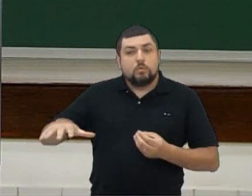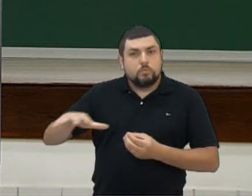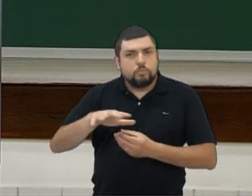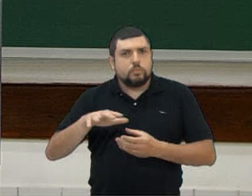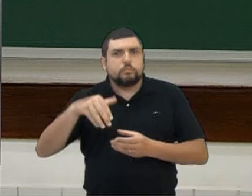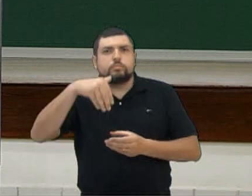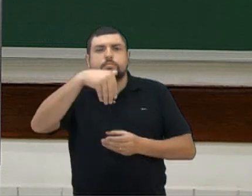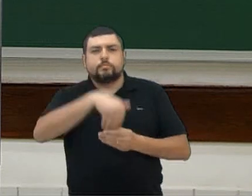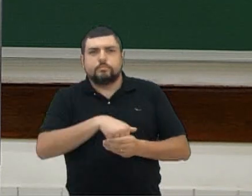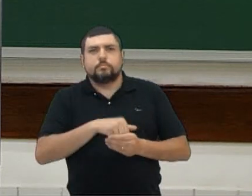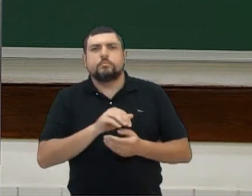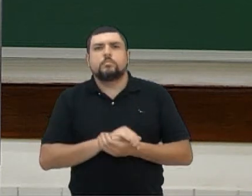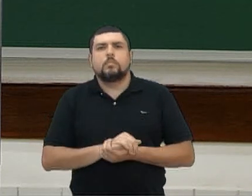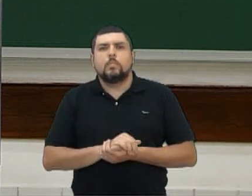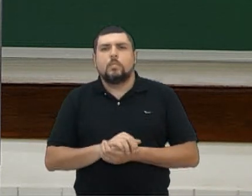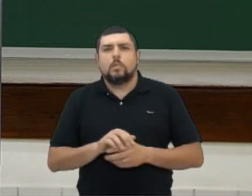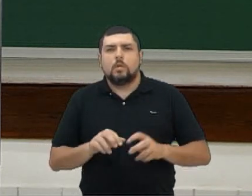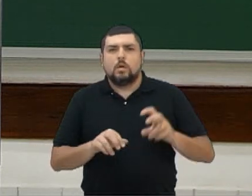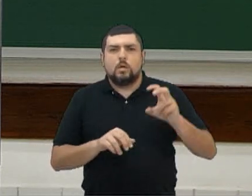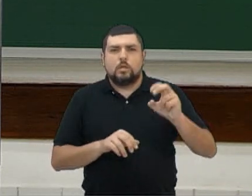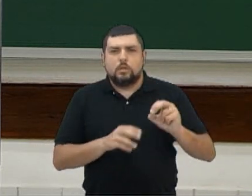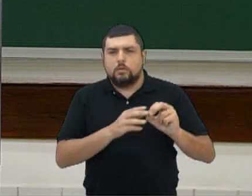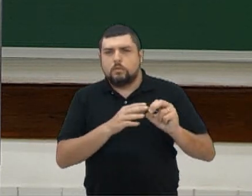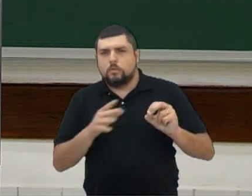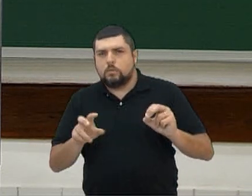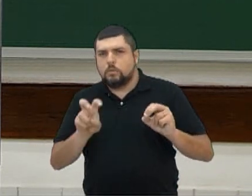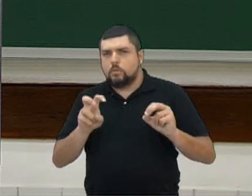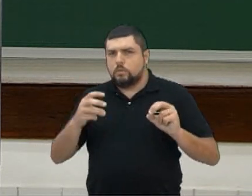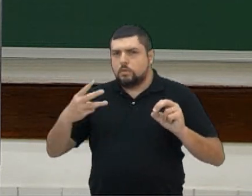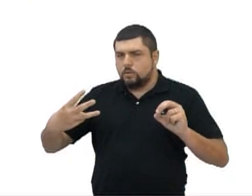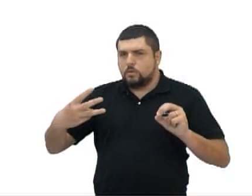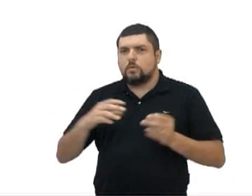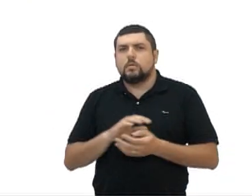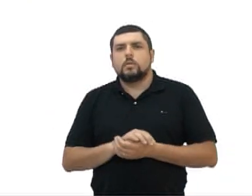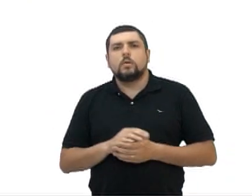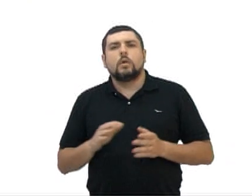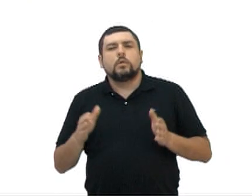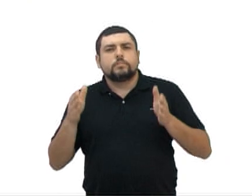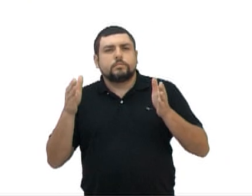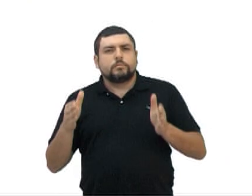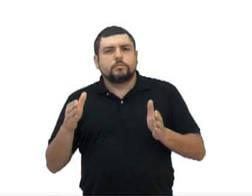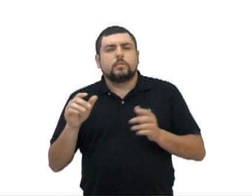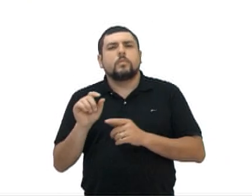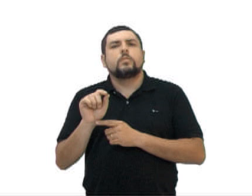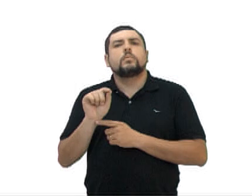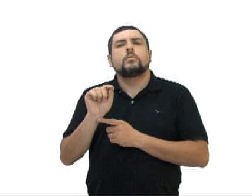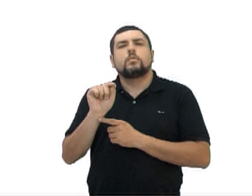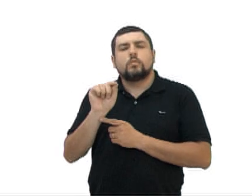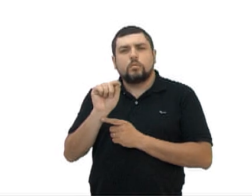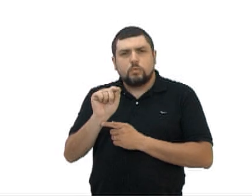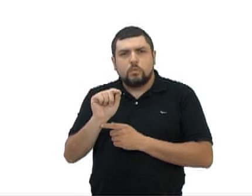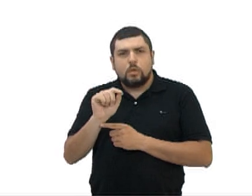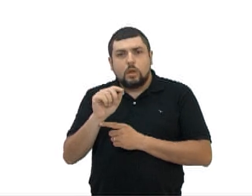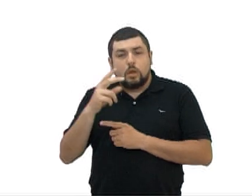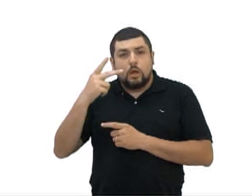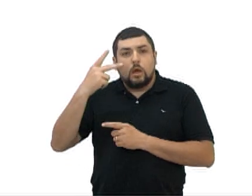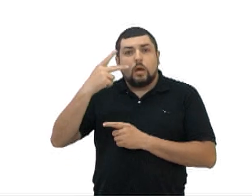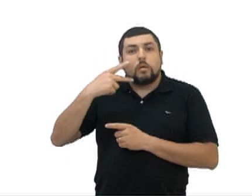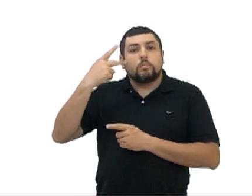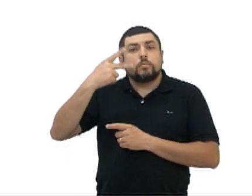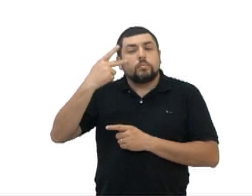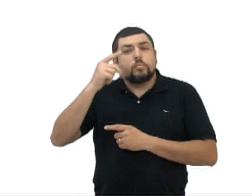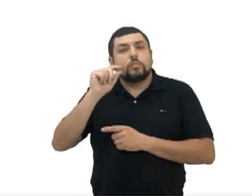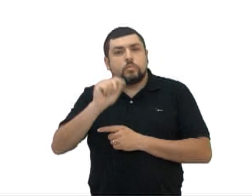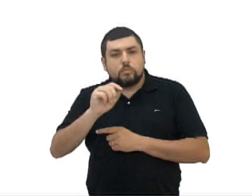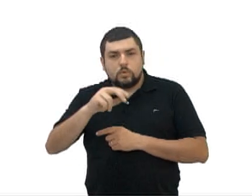Em 50 a 53, então, Vargas vai governar o Brasil e vai marcar o seu mandato por uma política de